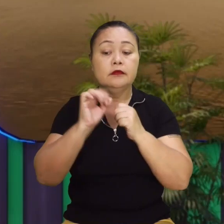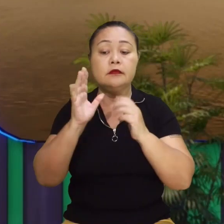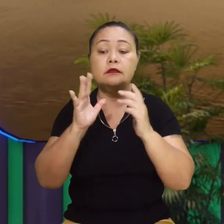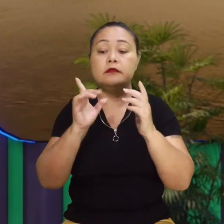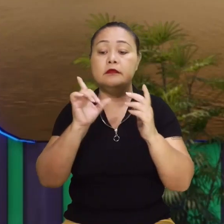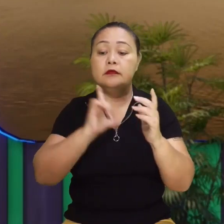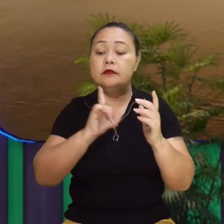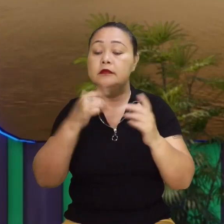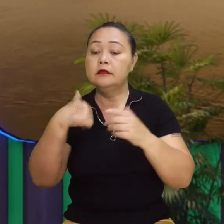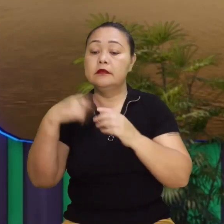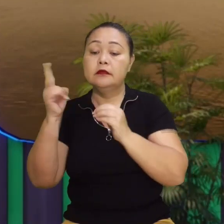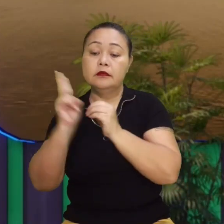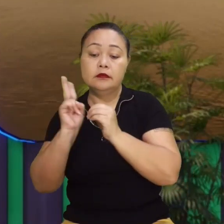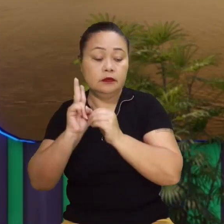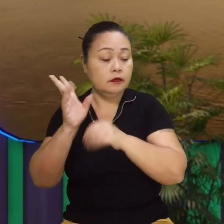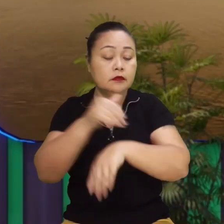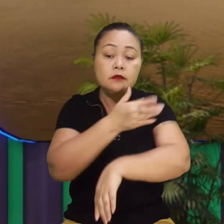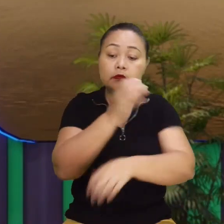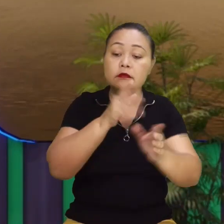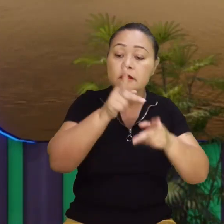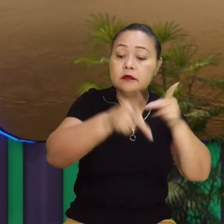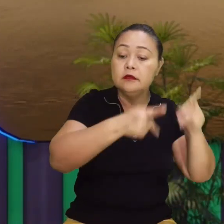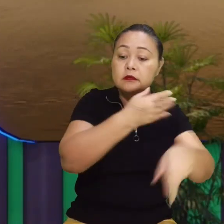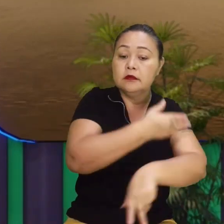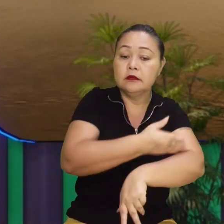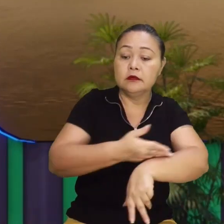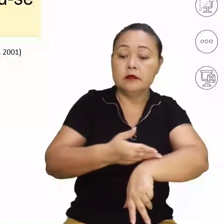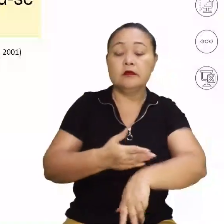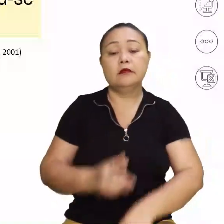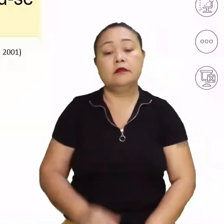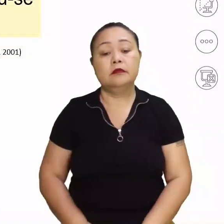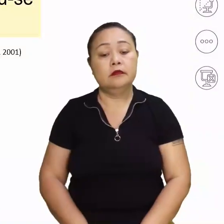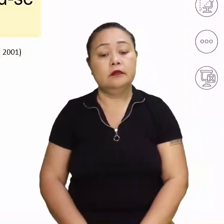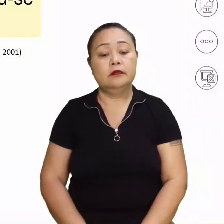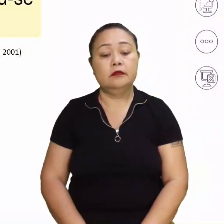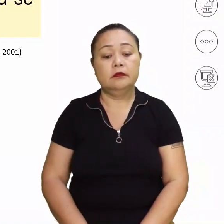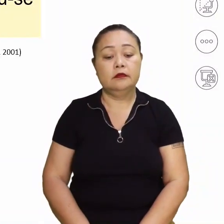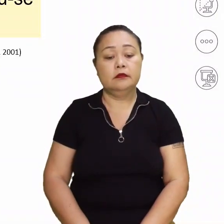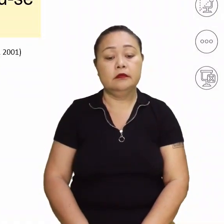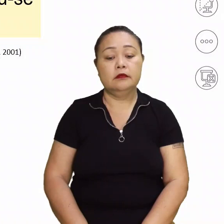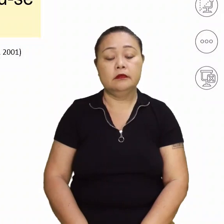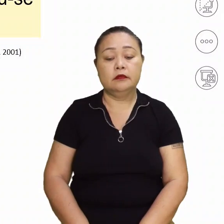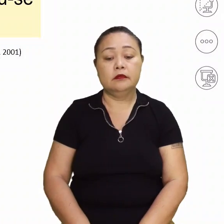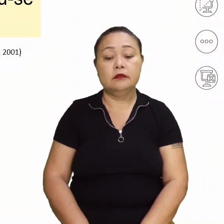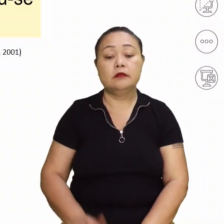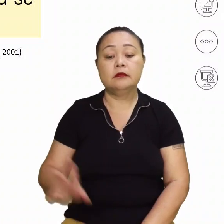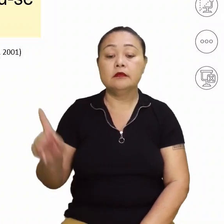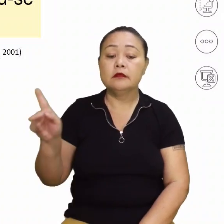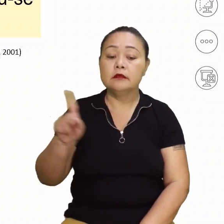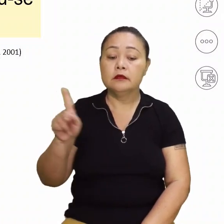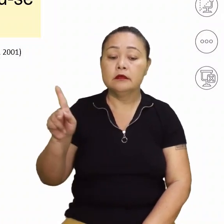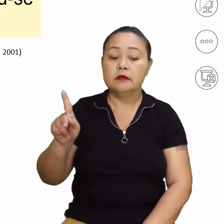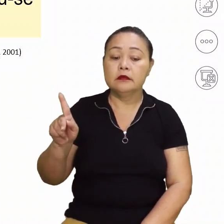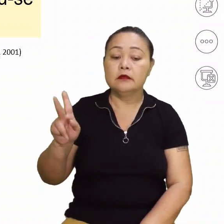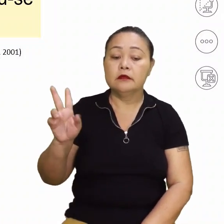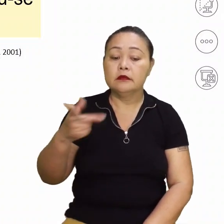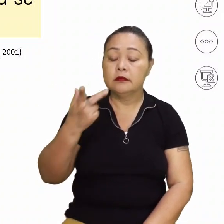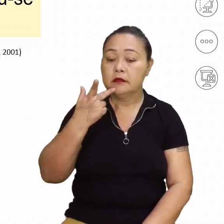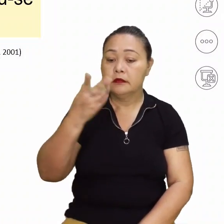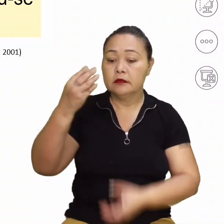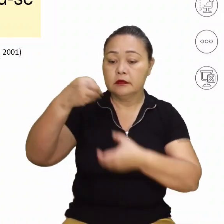indígenas e o branco Ok vamos lá no quadro o professor Então quer dizer